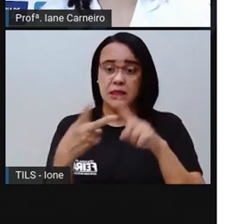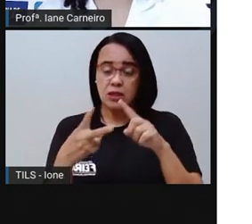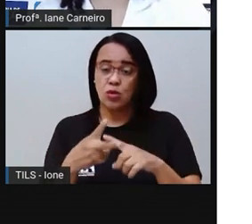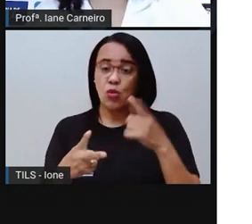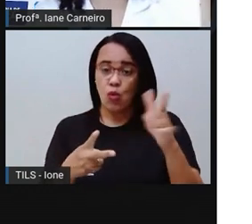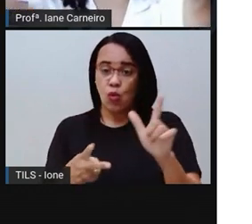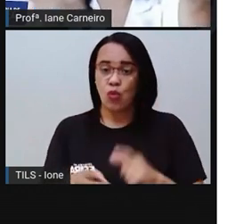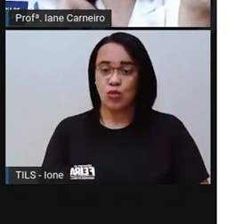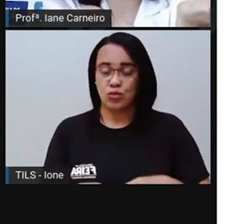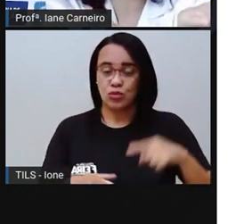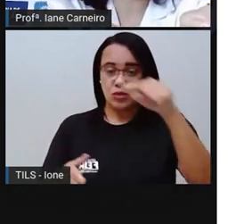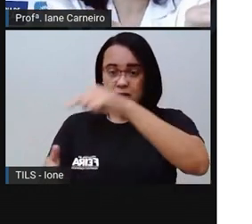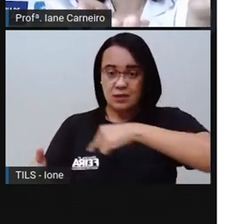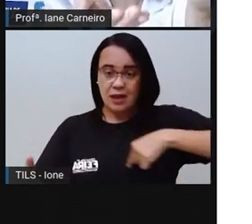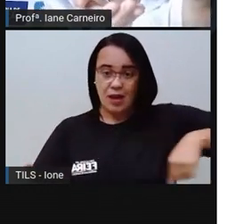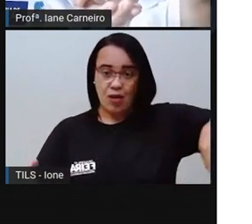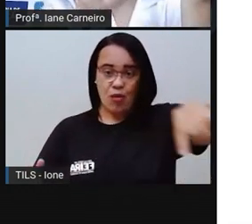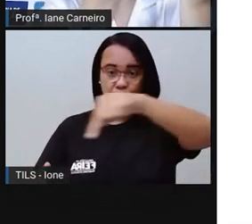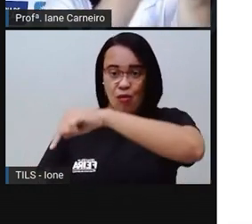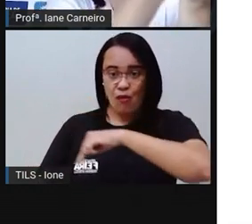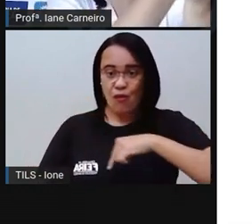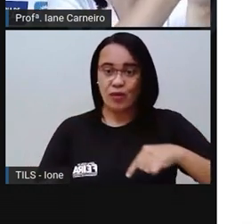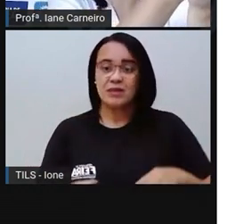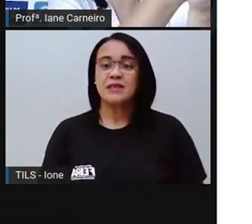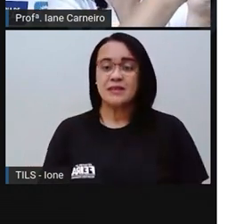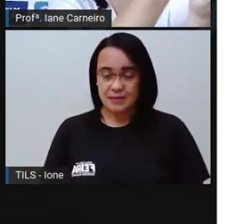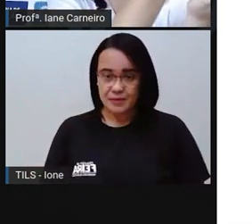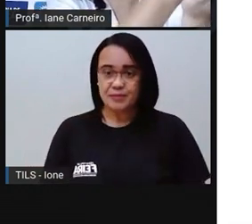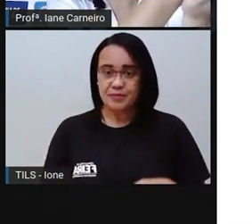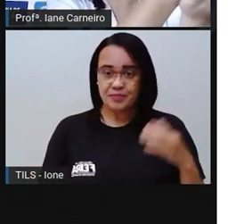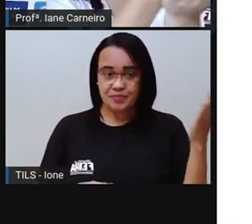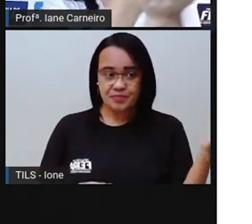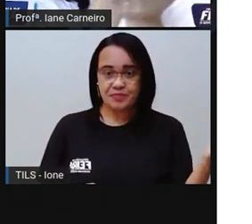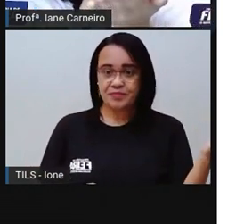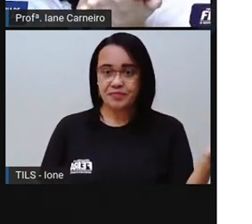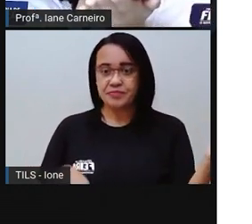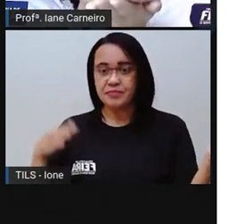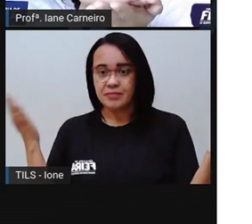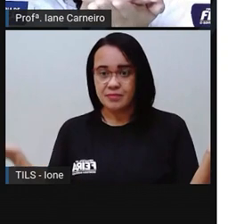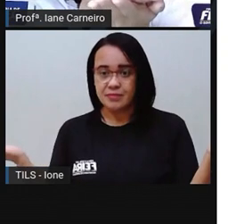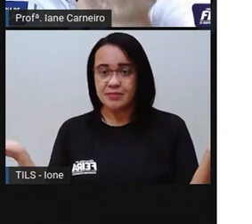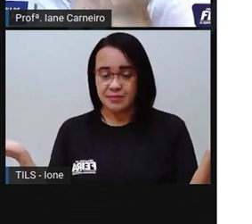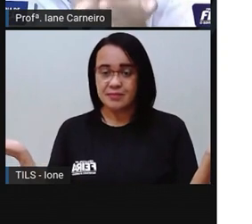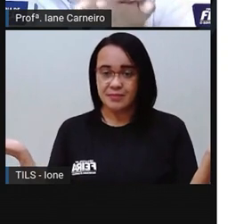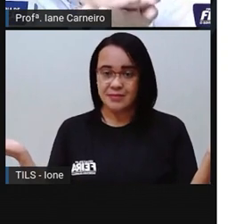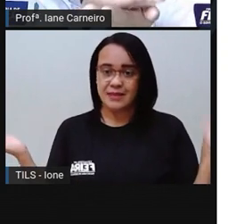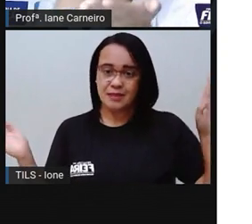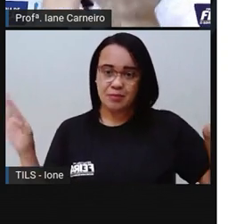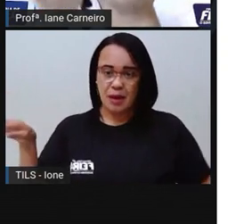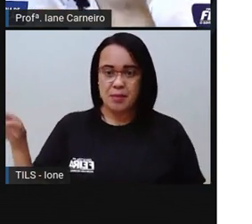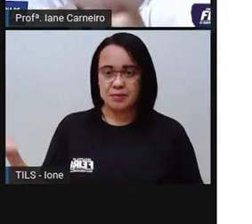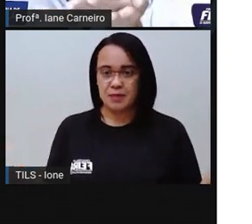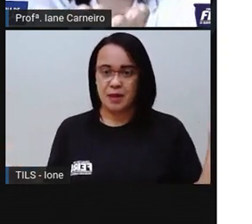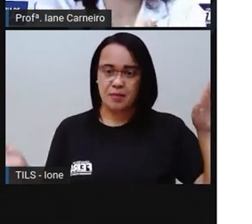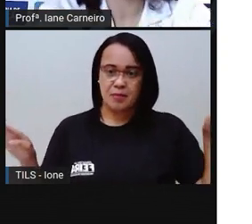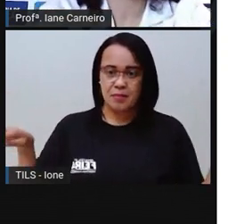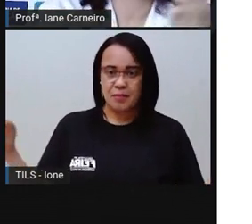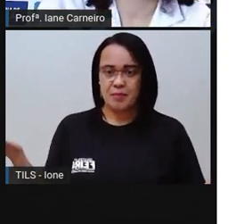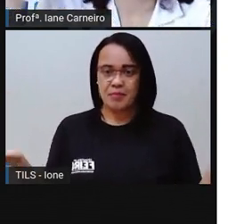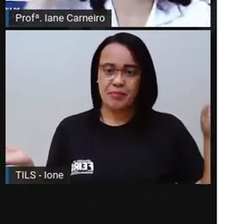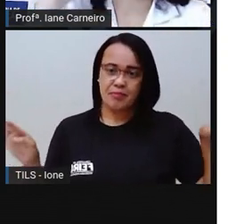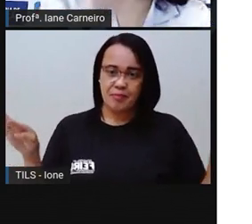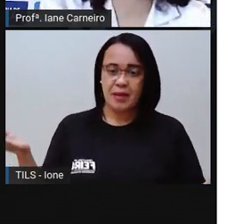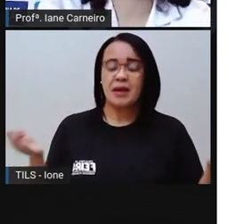uma pessoa ao lado da outra, e aí uma pessoa coloca a mão por cima da outra, né? E aí, da próxima vez, vai